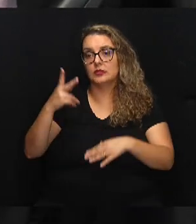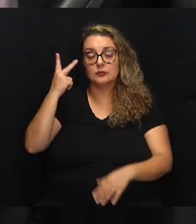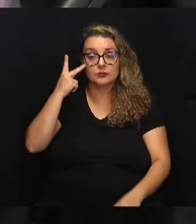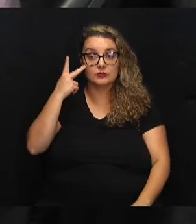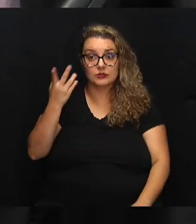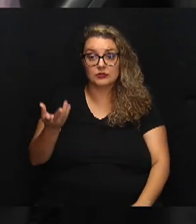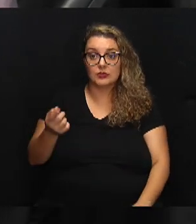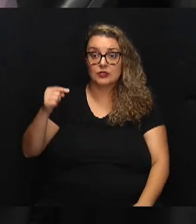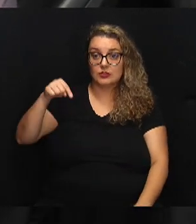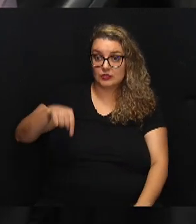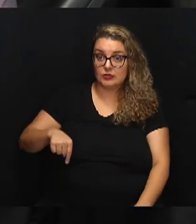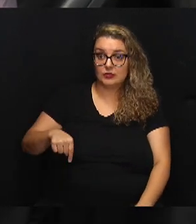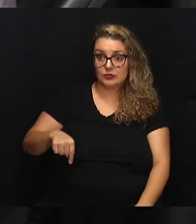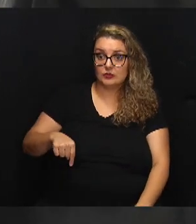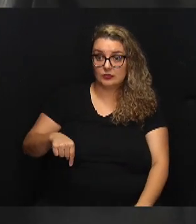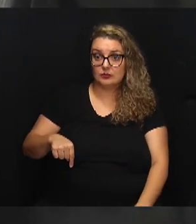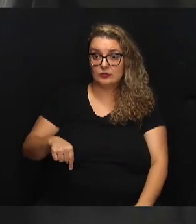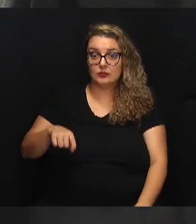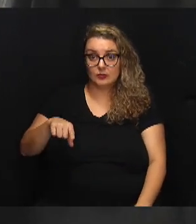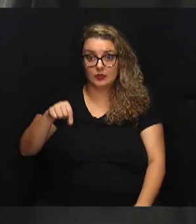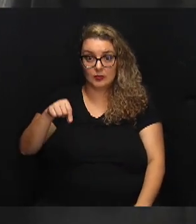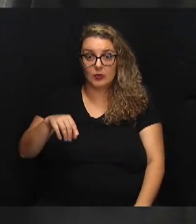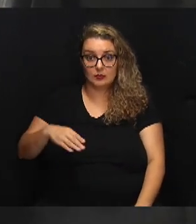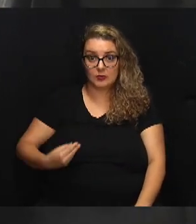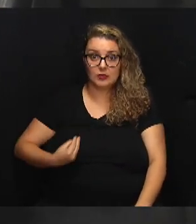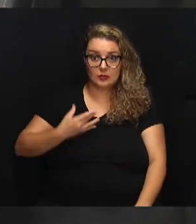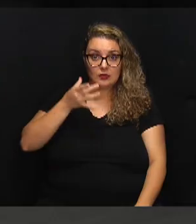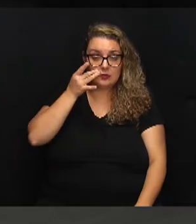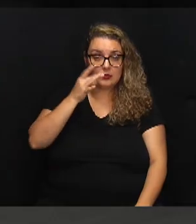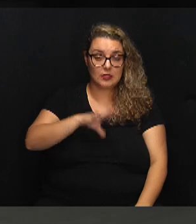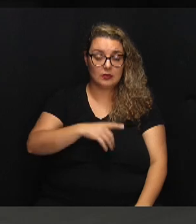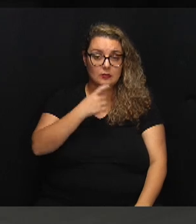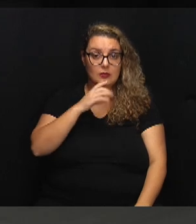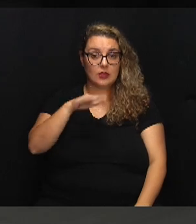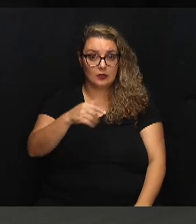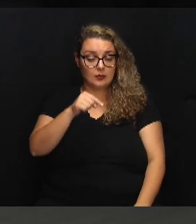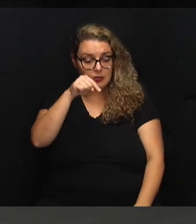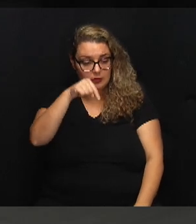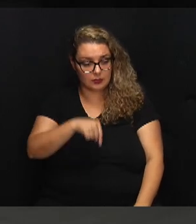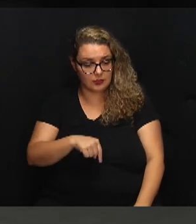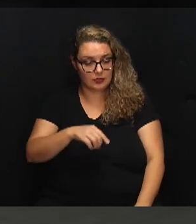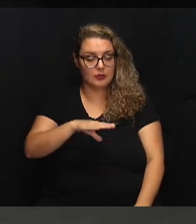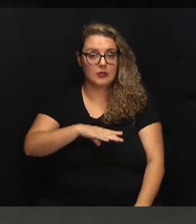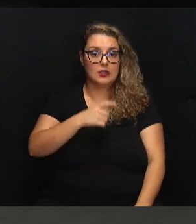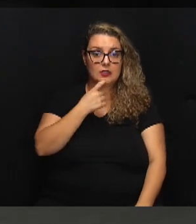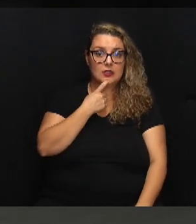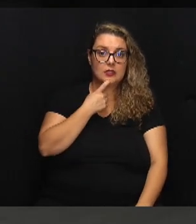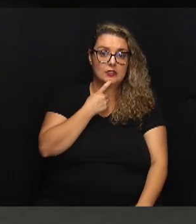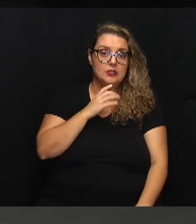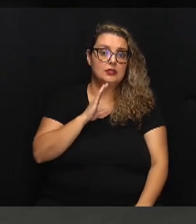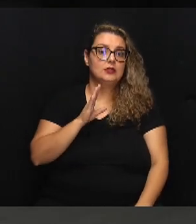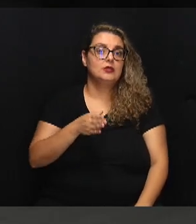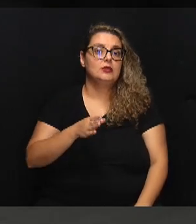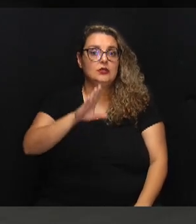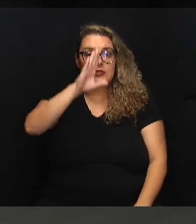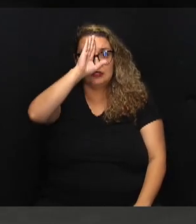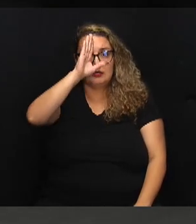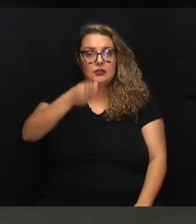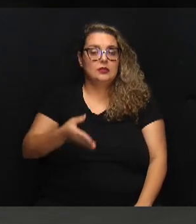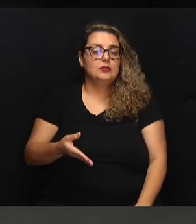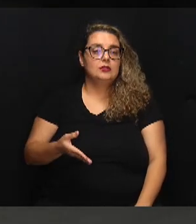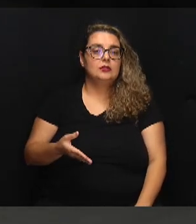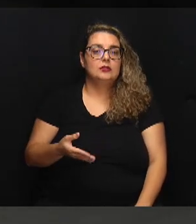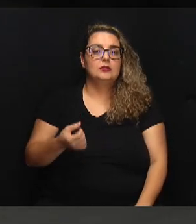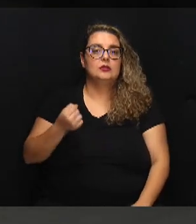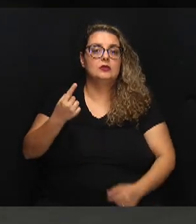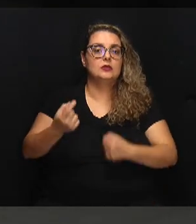e tivemos uma opção de vida, né? Tá, e aí quando você vem para Campinas, você já vem direto com